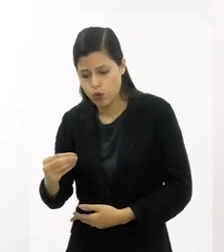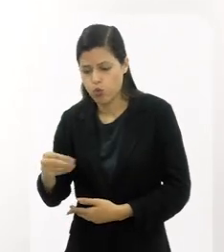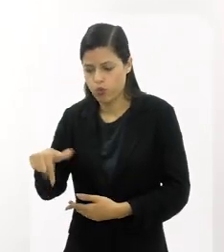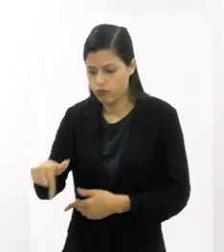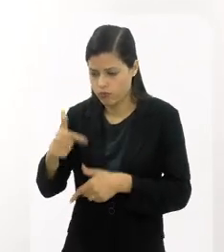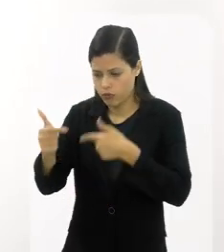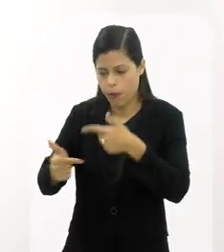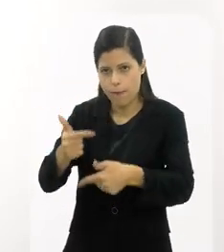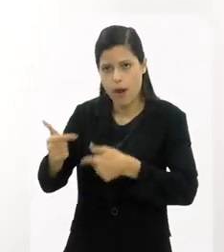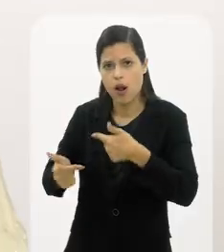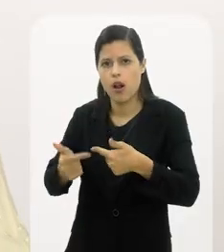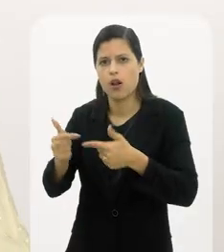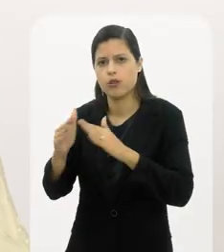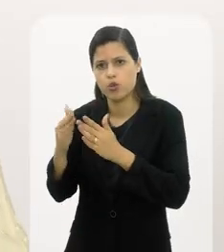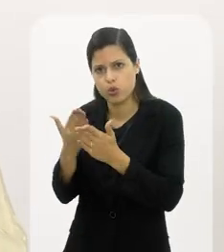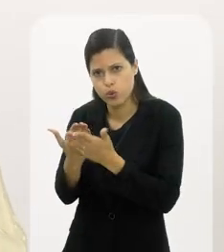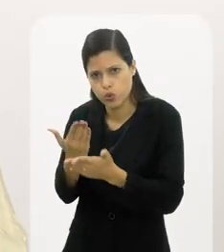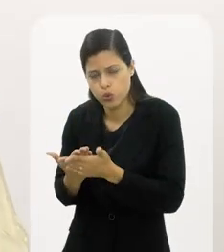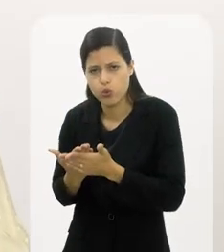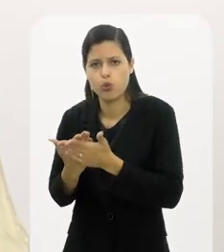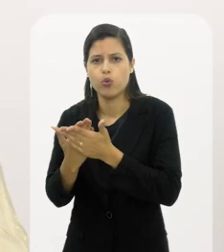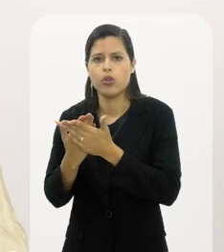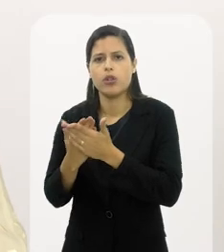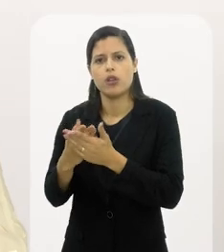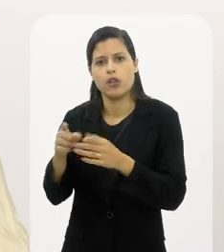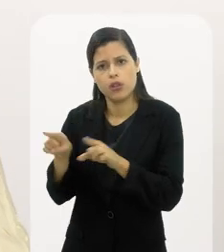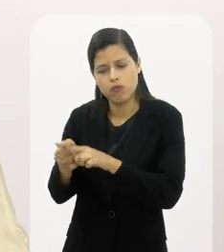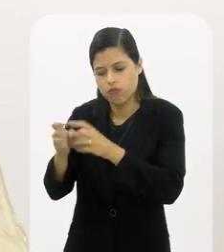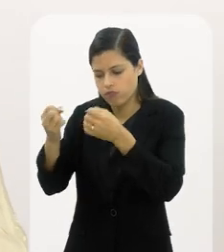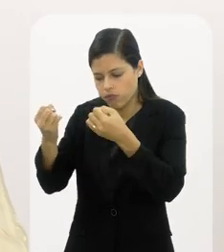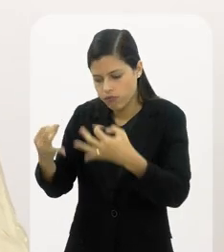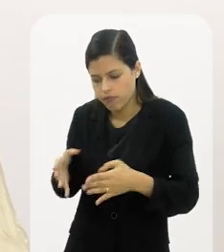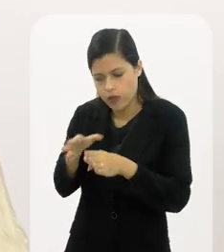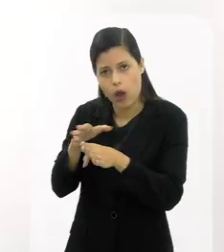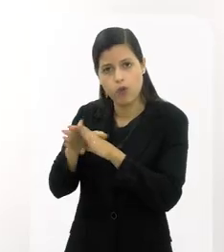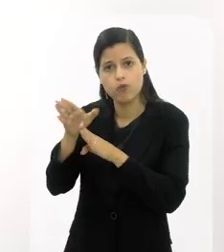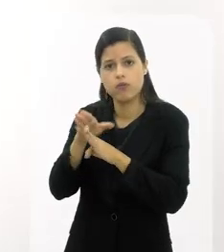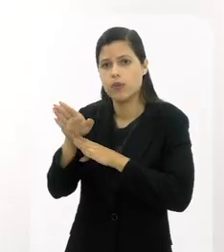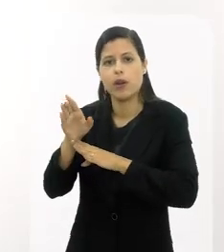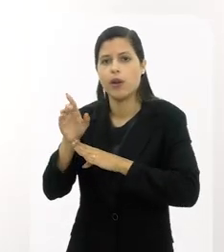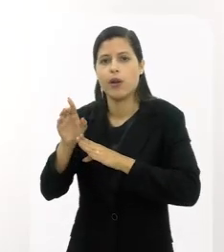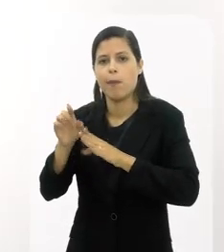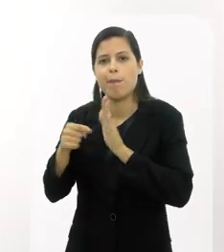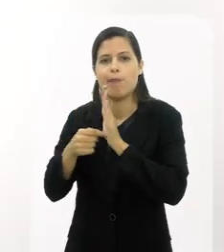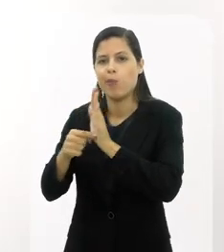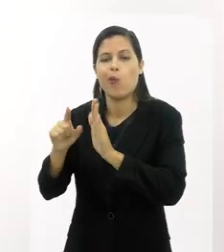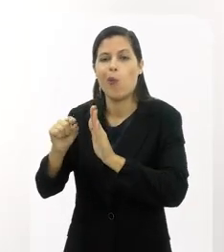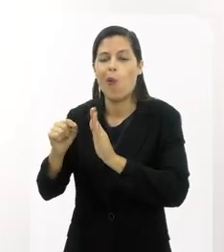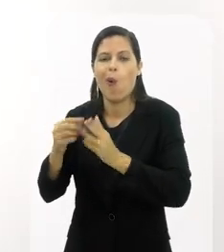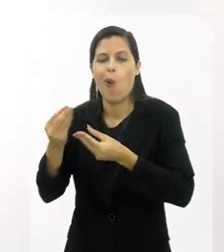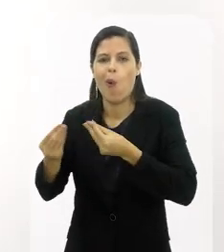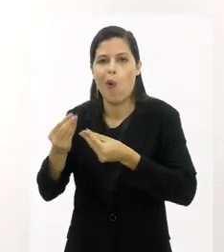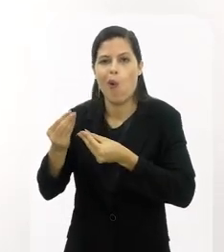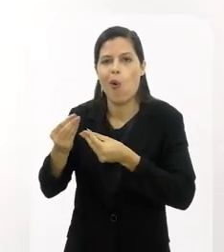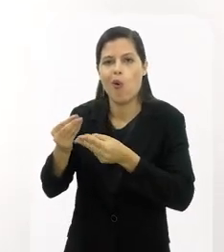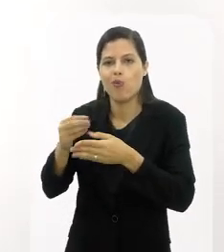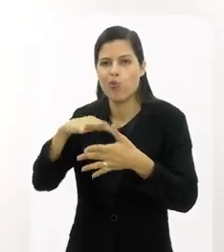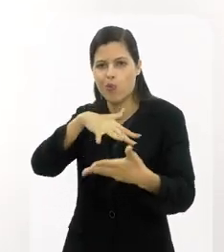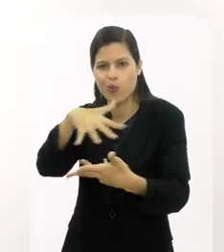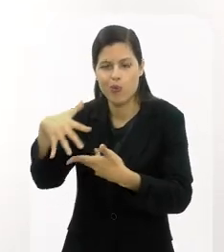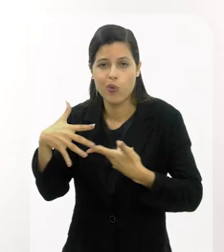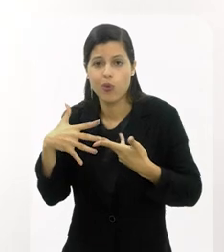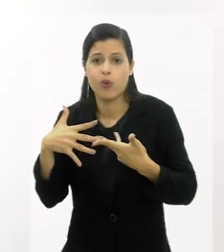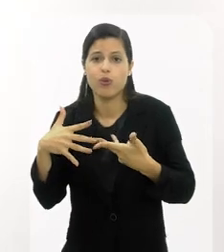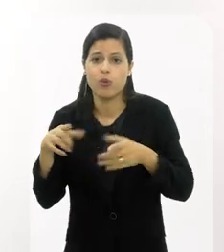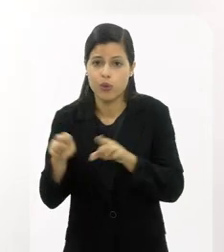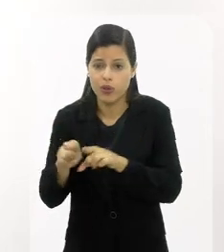Coloca ele para trabalhar, dá limites a ele. Perfeito. Explica a ele o que é o mundo. e para que